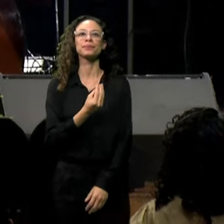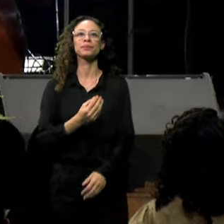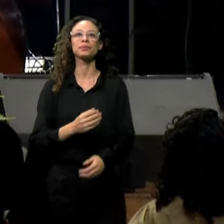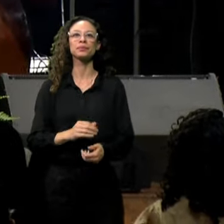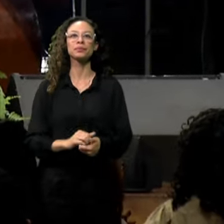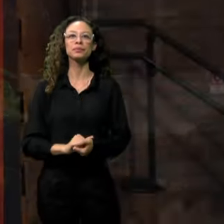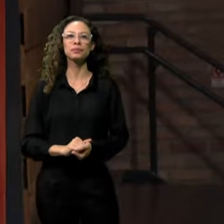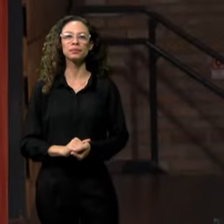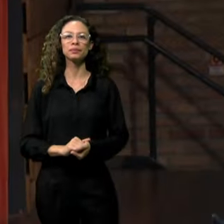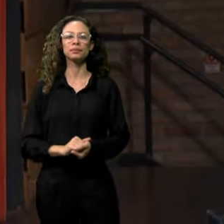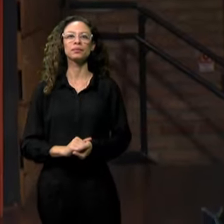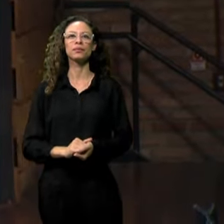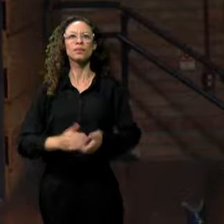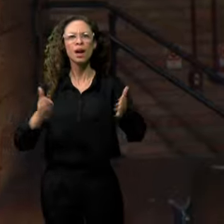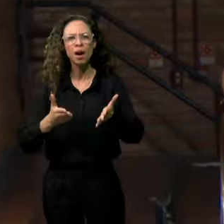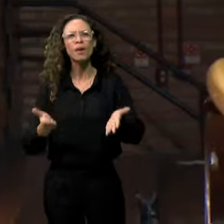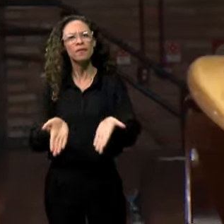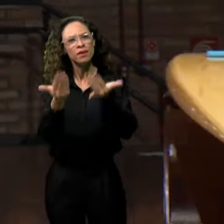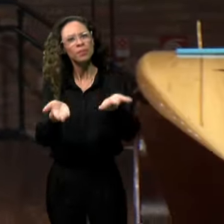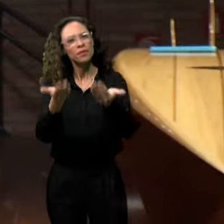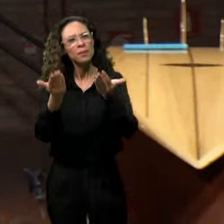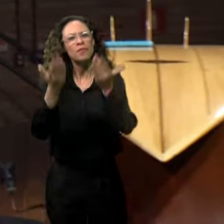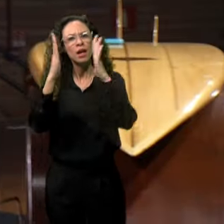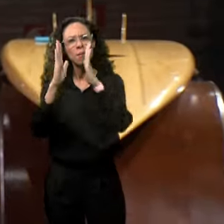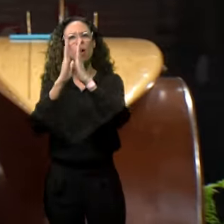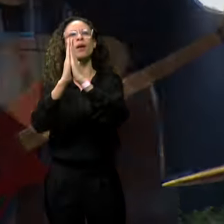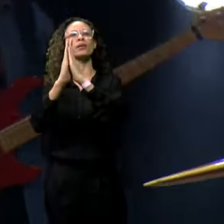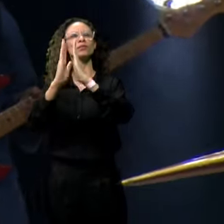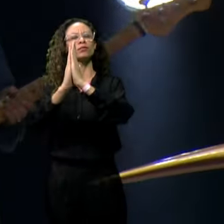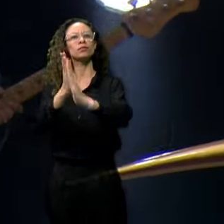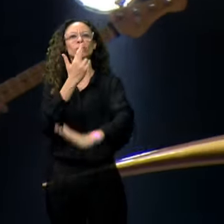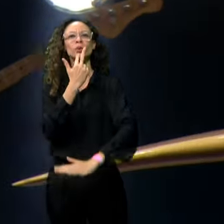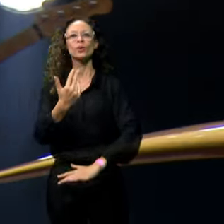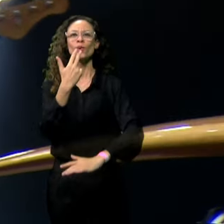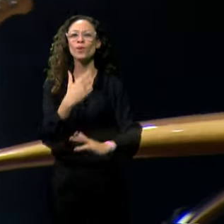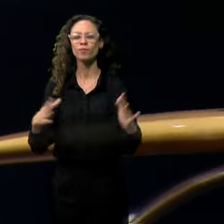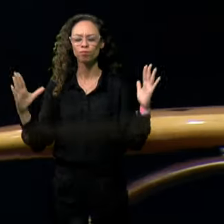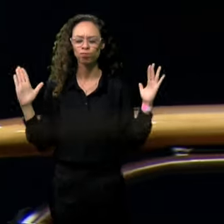isso isso levanta sua voz levanta sua voz serei para você